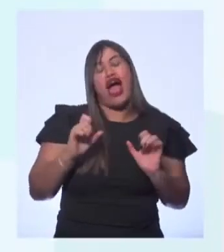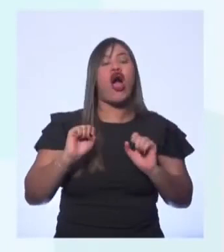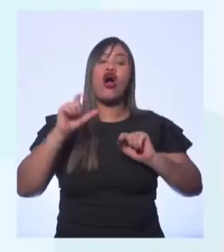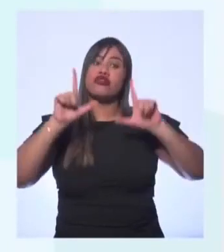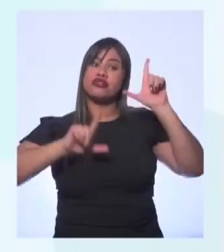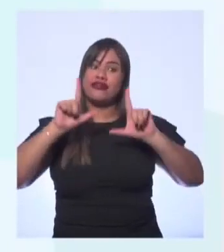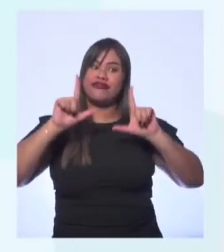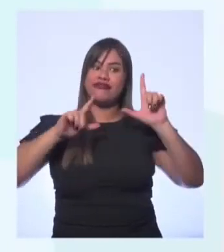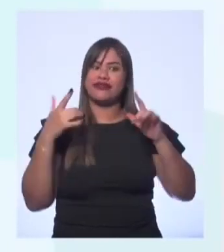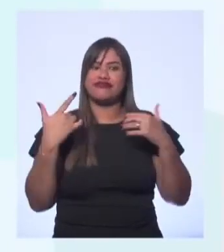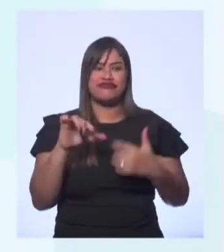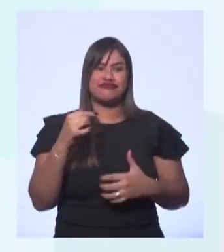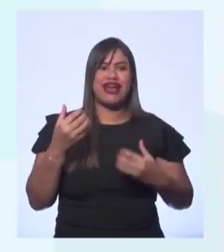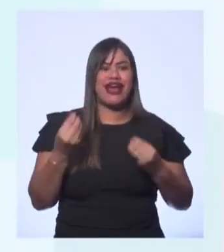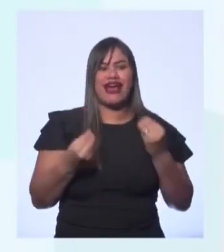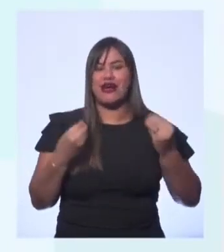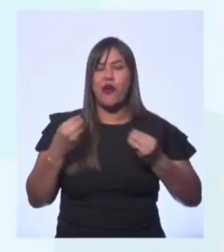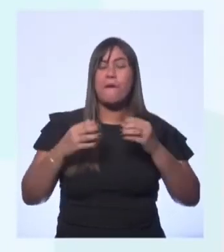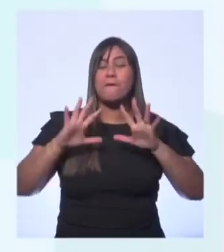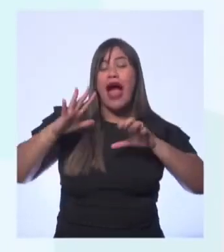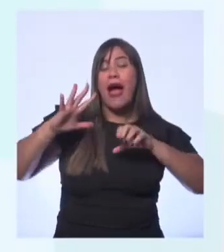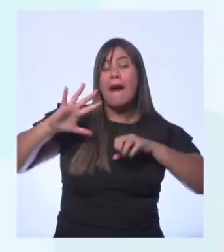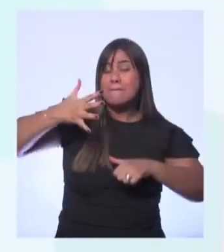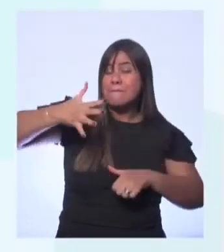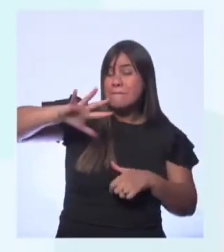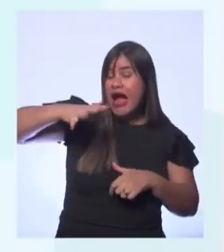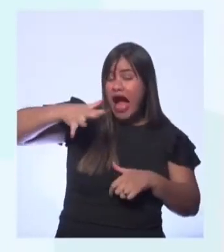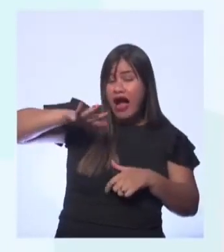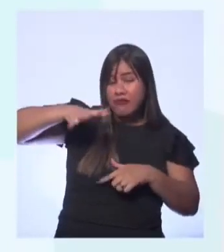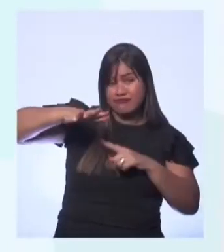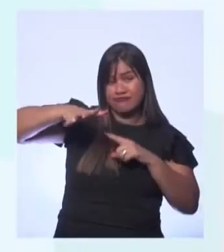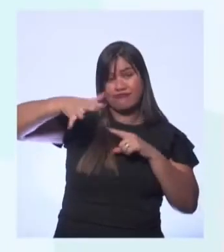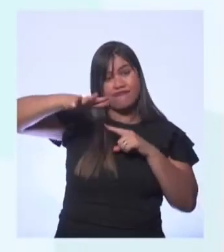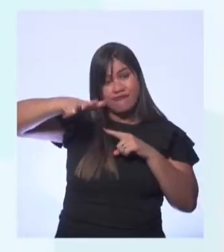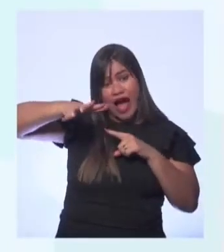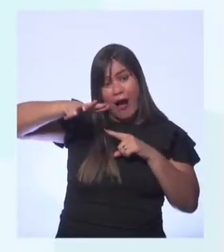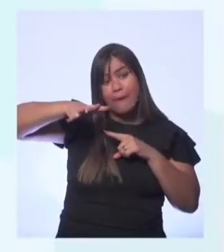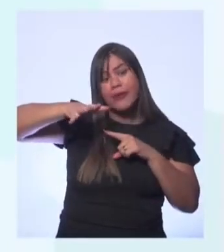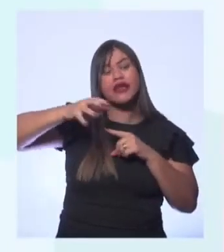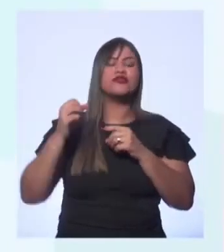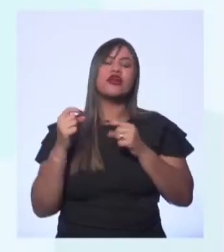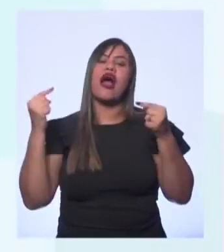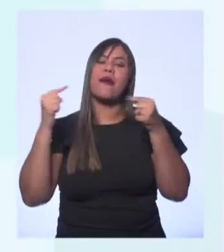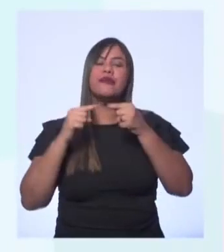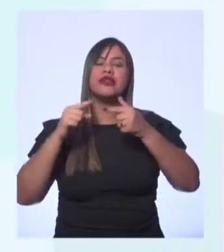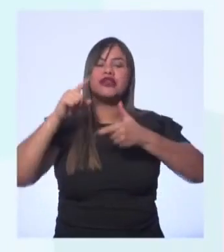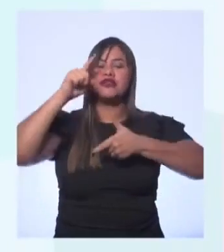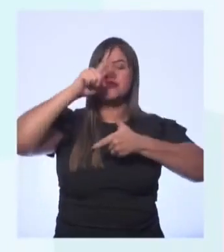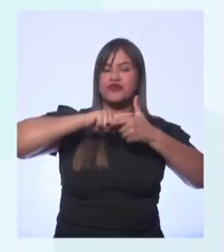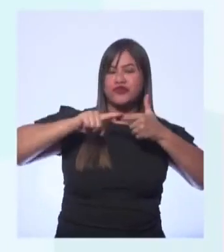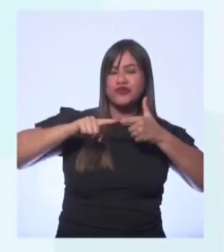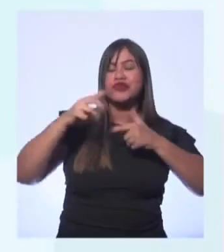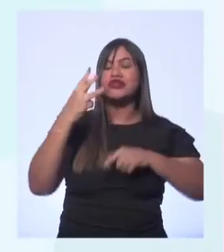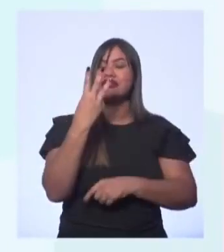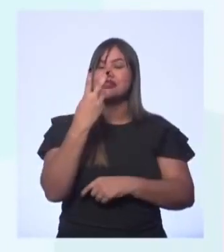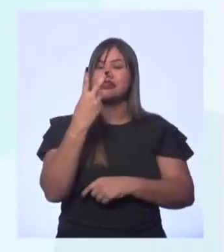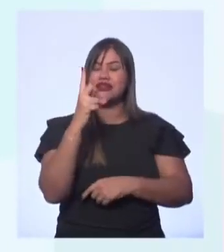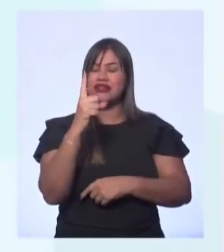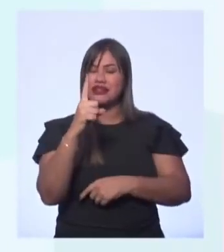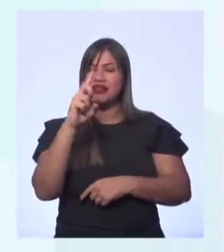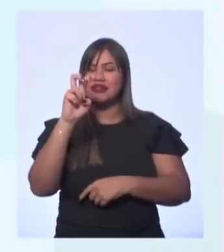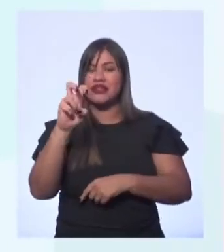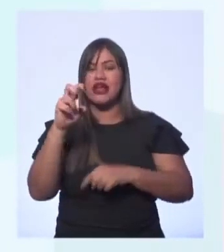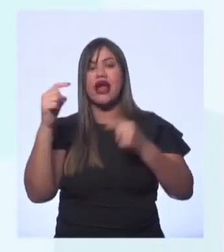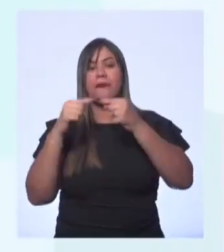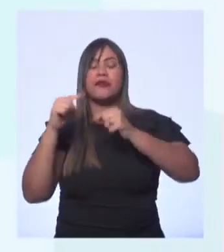professor Inês? Vai saber. Mas a média, quando a gente fala em média, o que a gente vai fazer? Dividir o consumo total, que é o 315, pelo